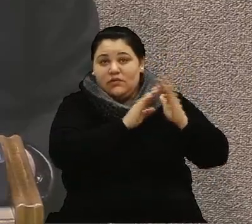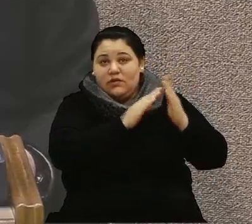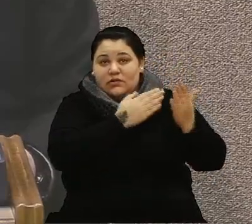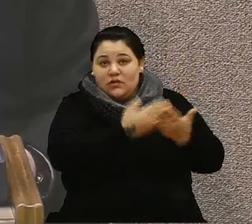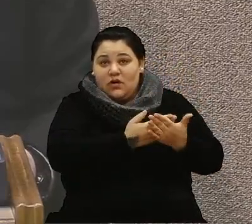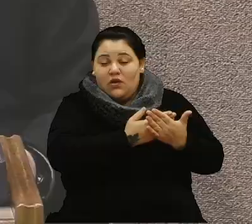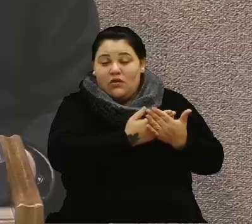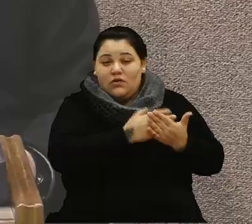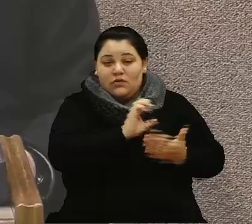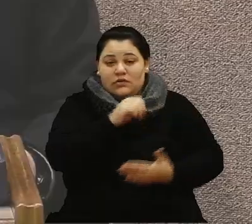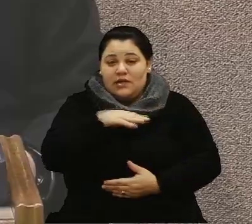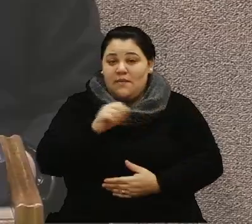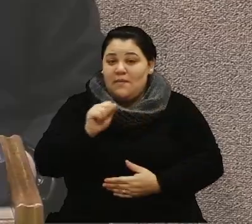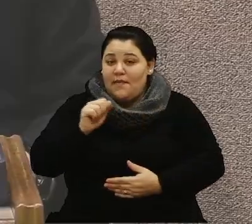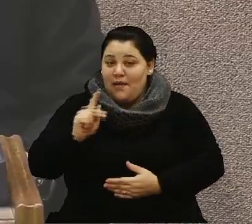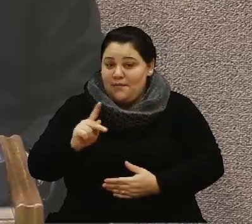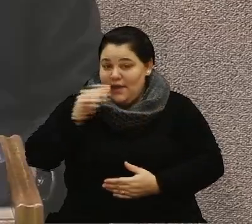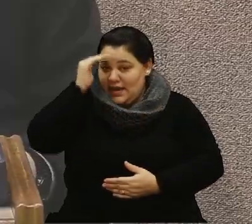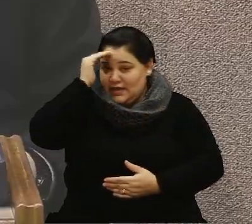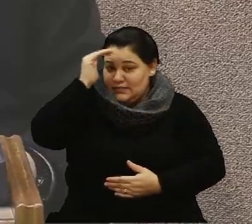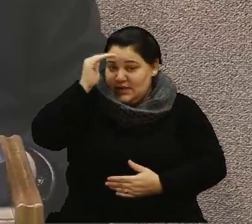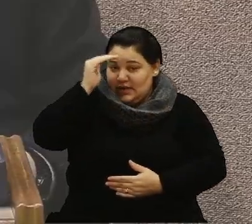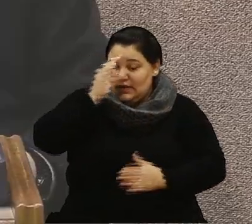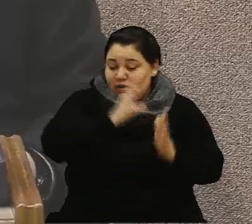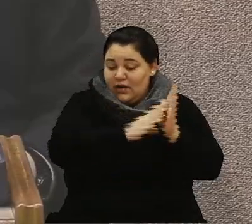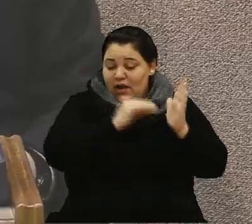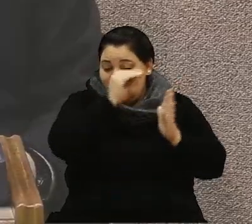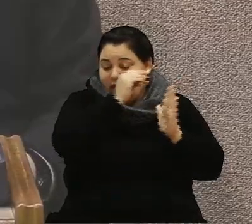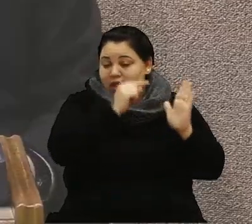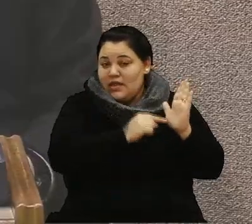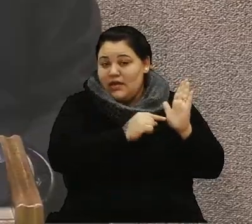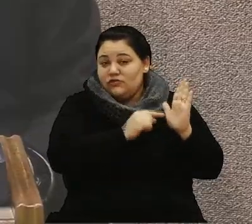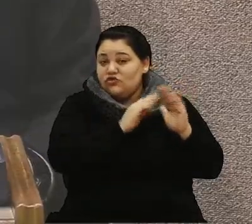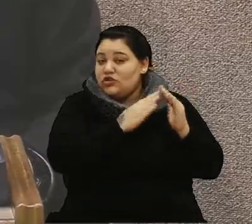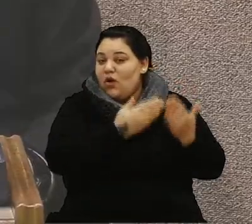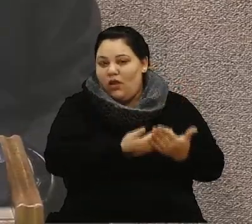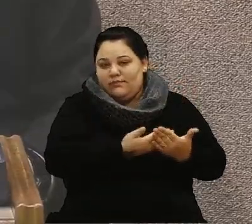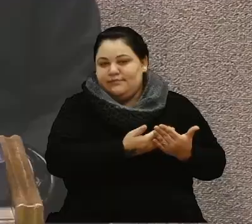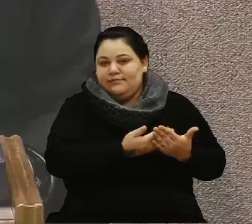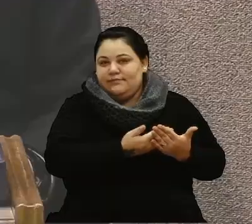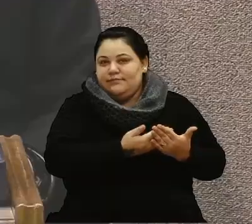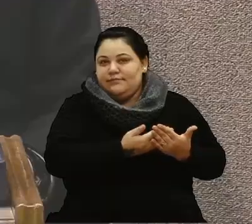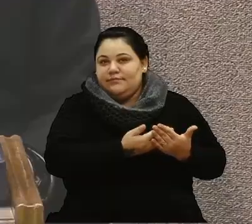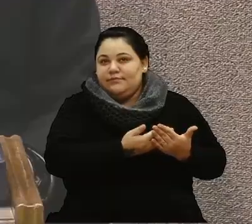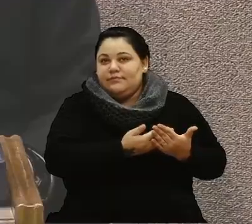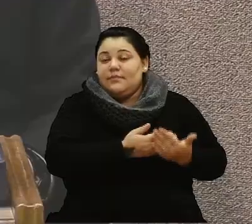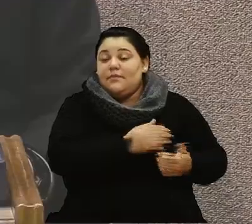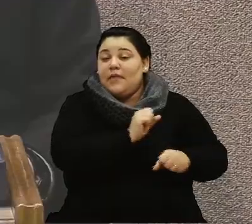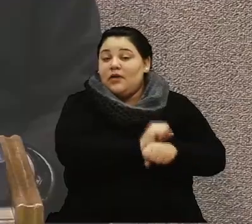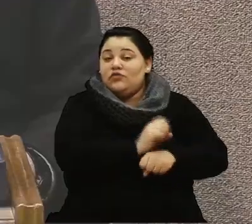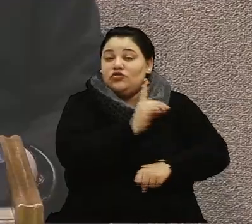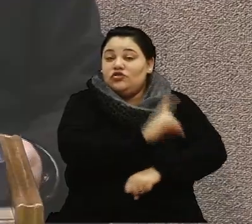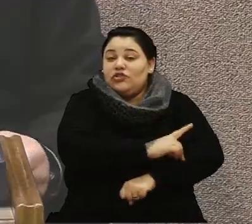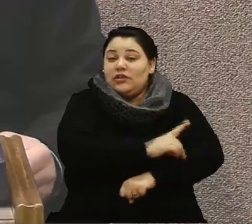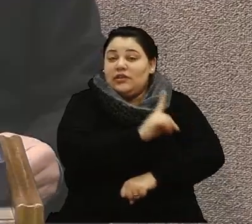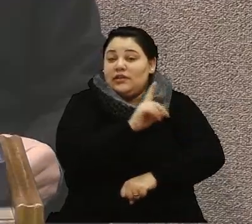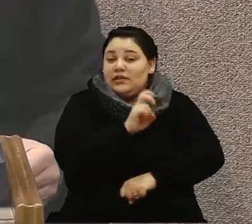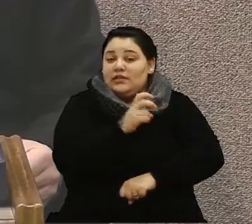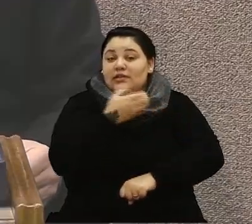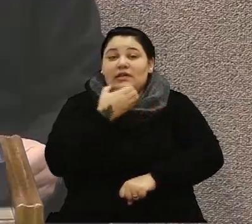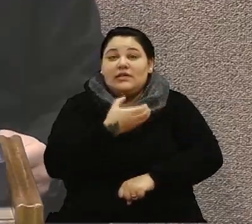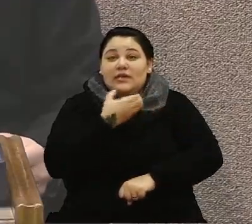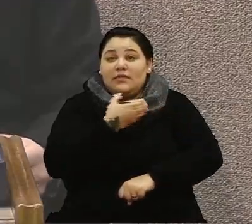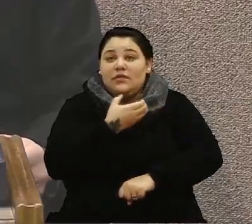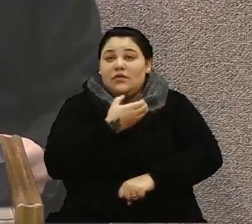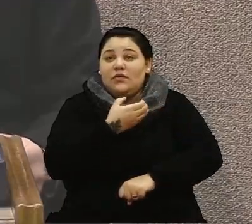o CEMAP obedecia e obedece o tempo do calendário escolar. Por isso que parou dia 15 de dezembro do ano passado.